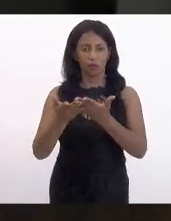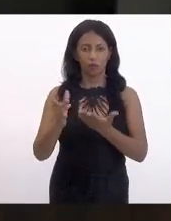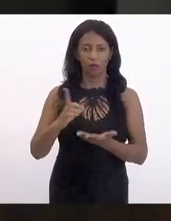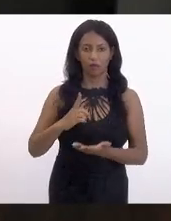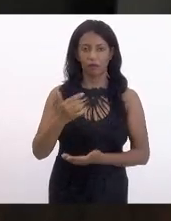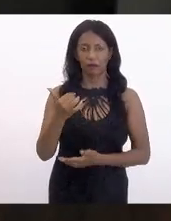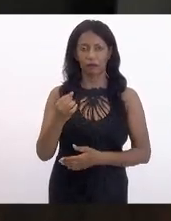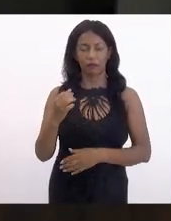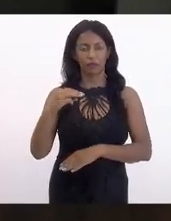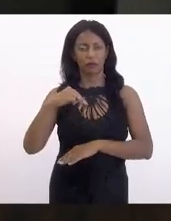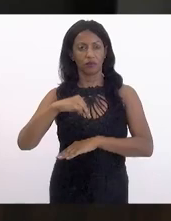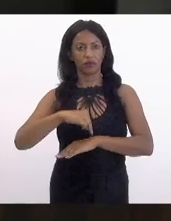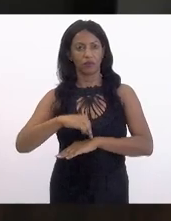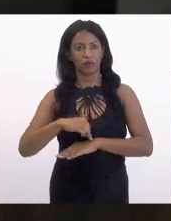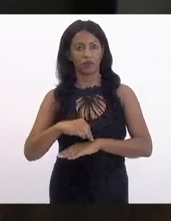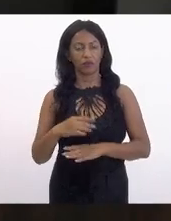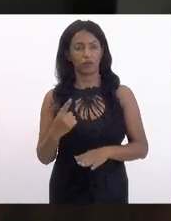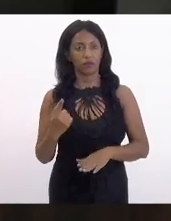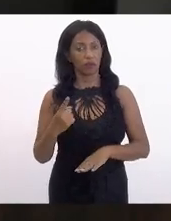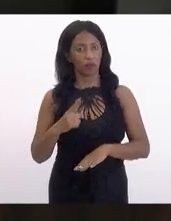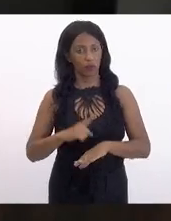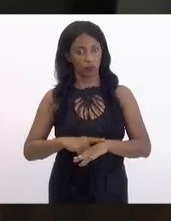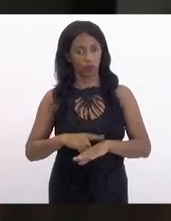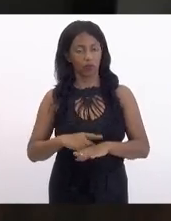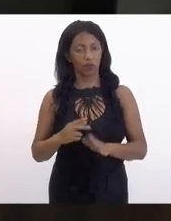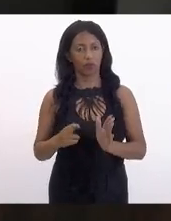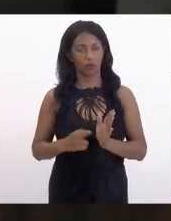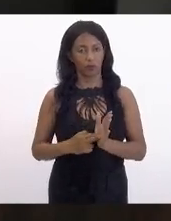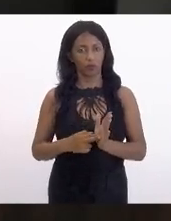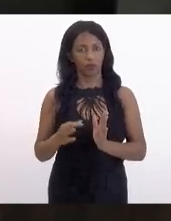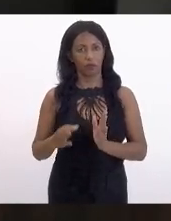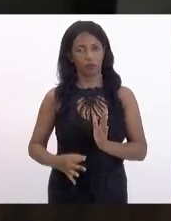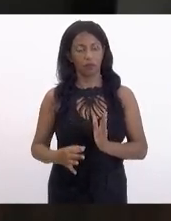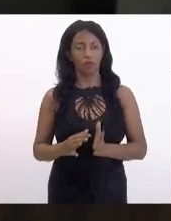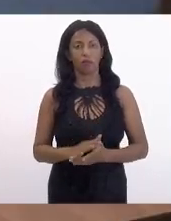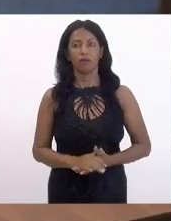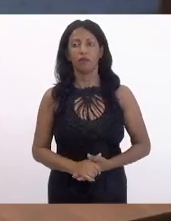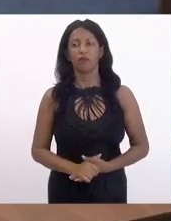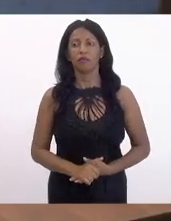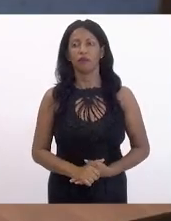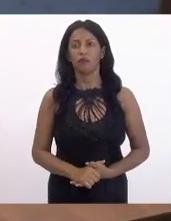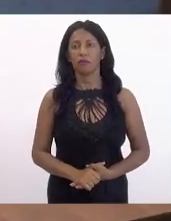excelência Depois de dez minutos de acordo com o tempo regimental é